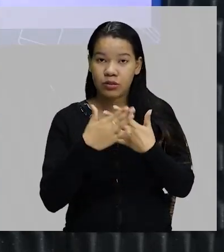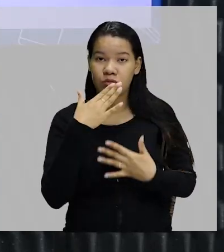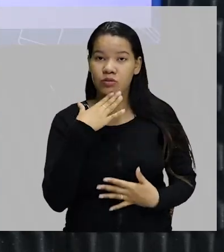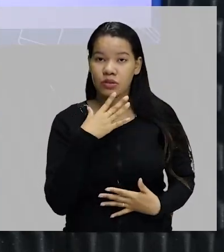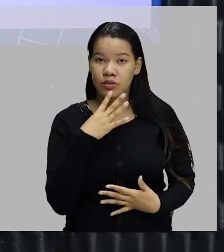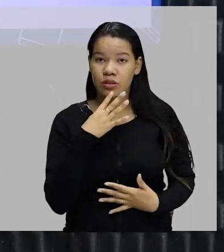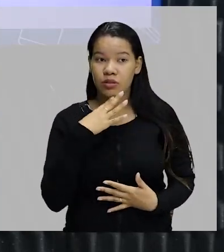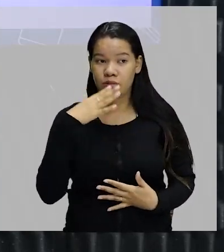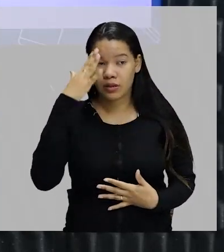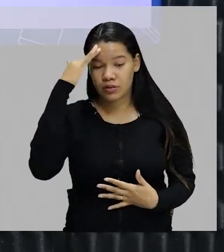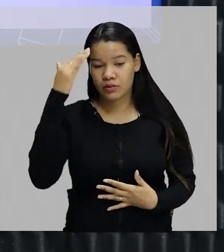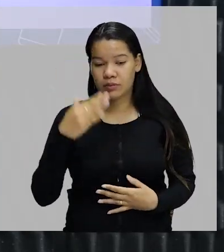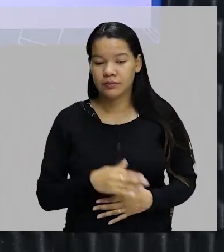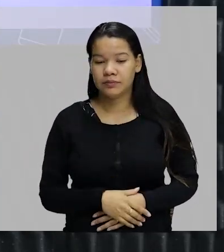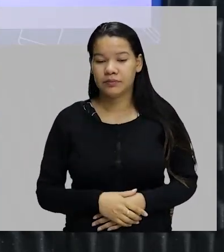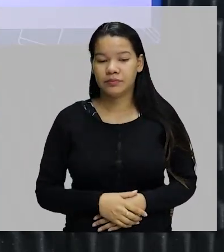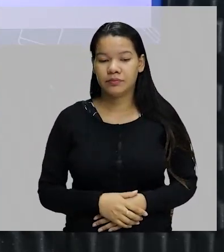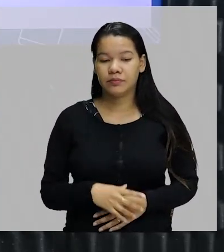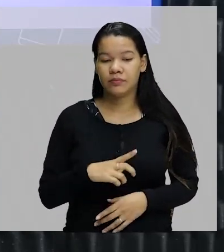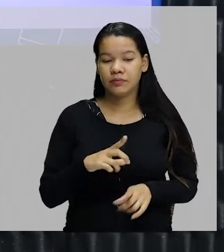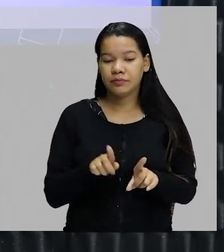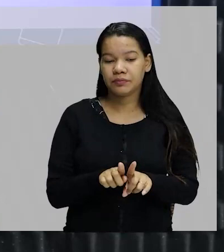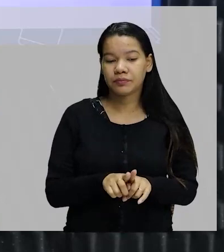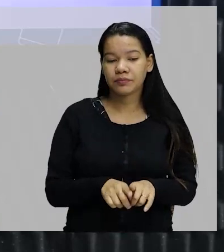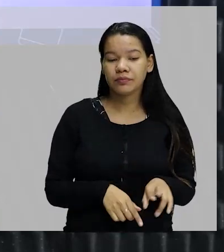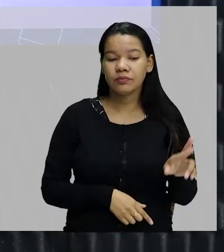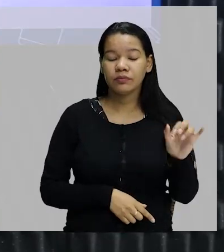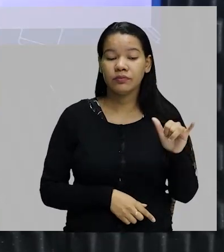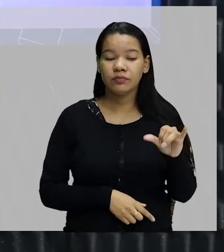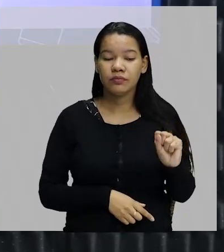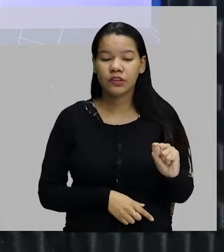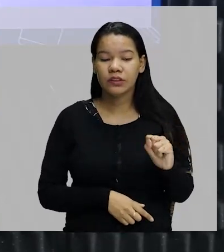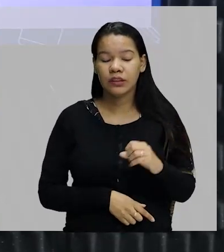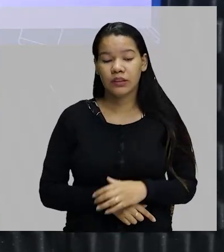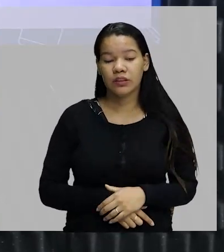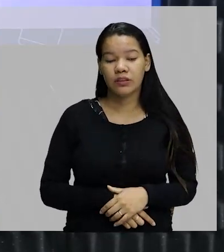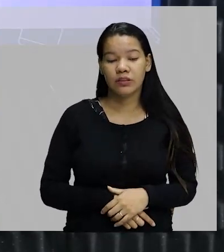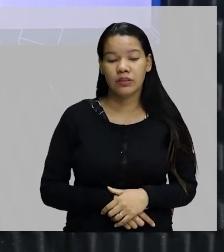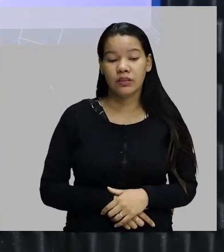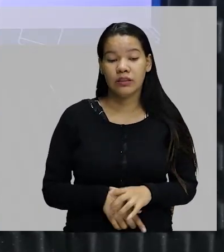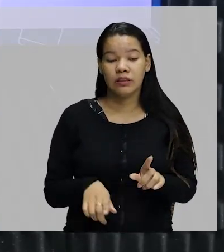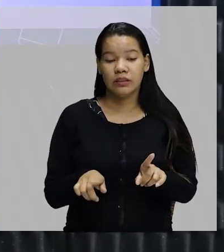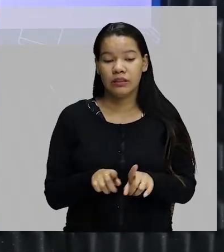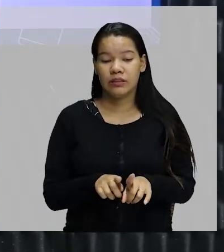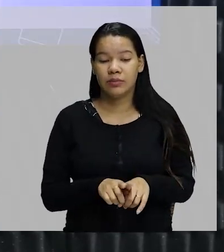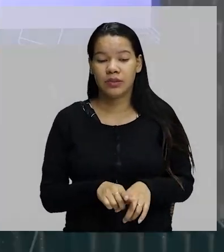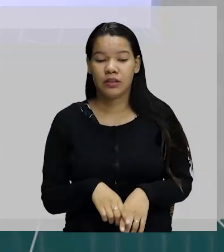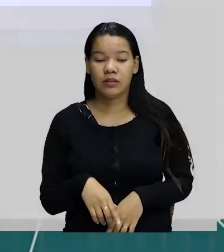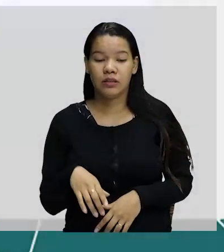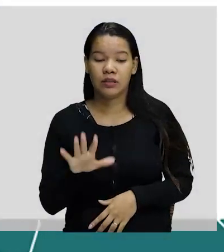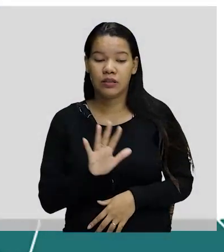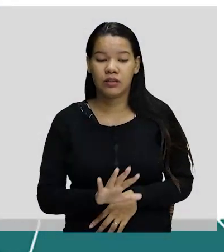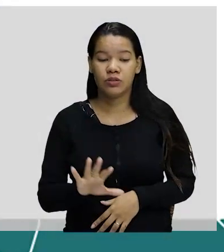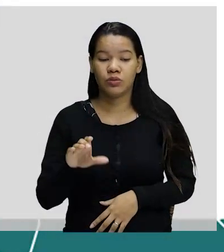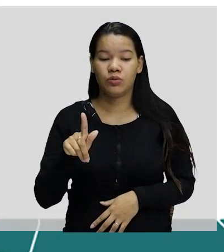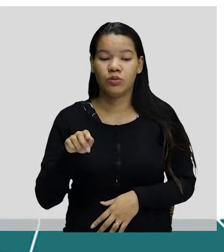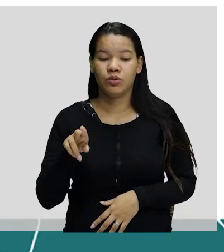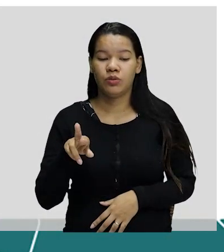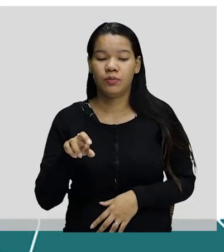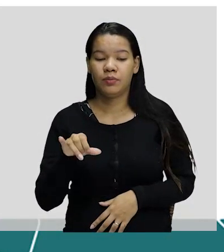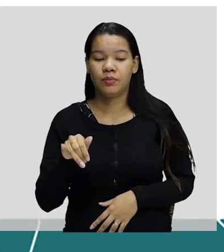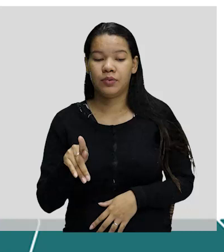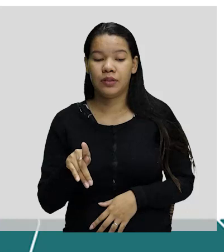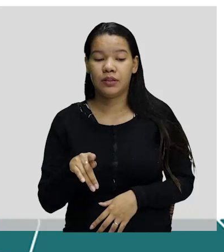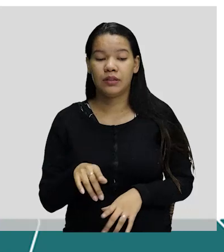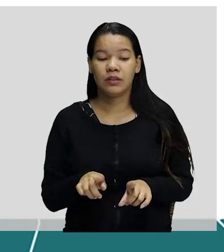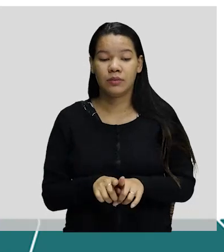outros? Existe o boi de reis, que é lá da cidade de Caxias, bois na região do Gurupi,